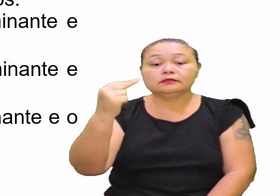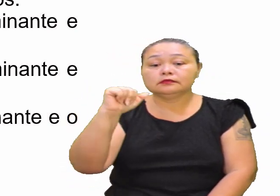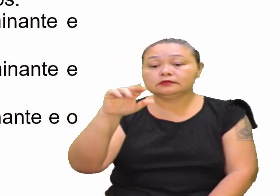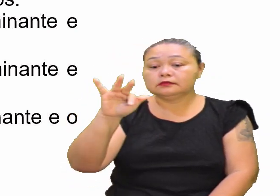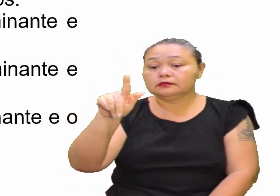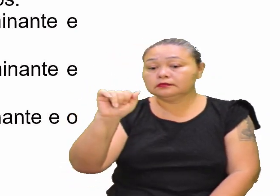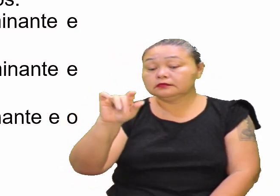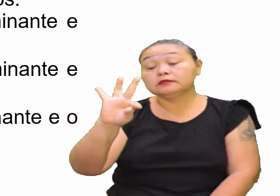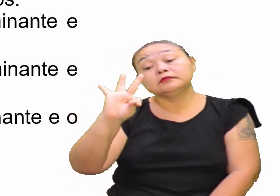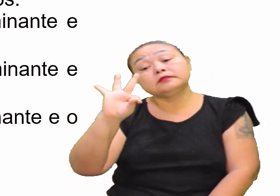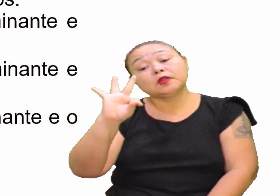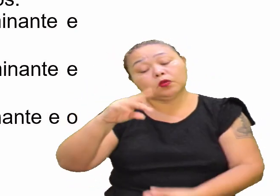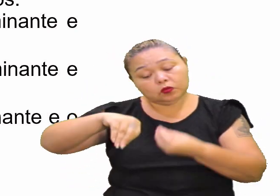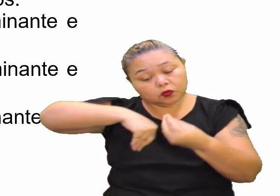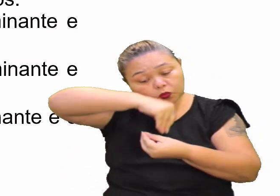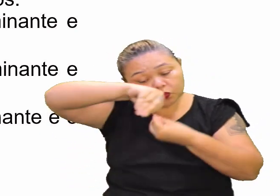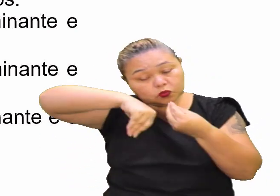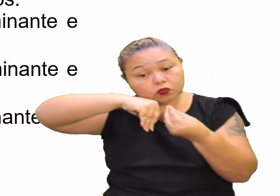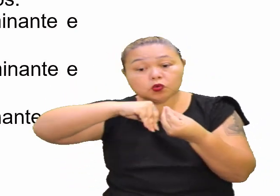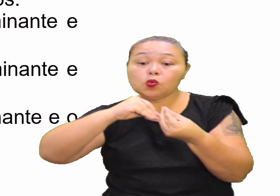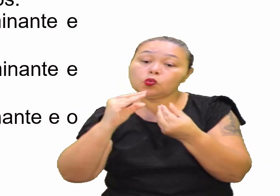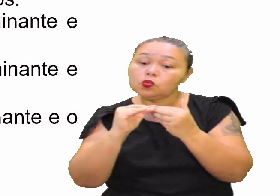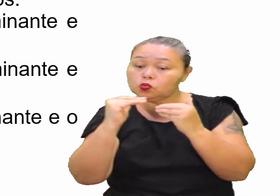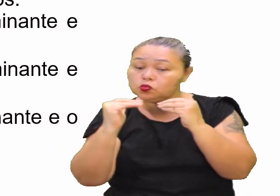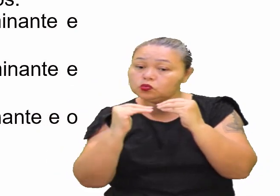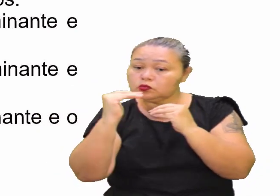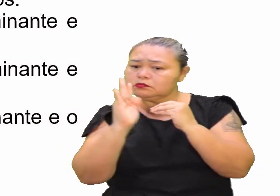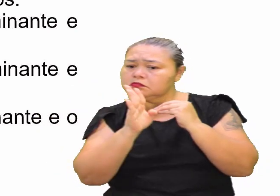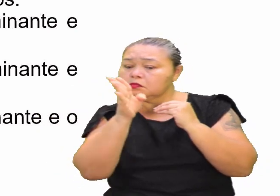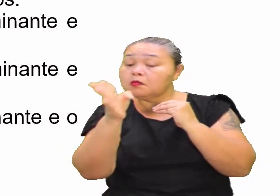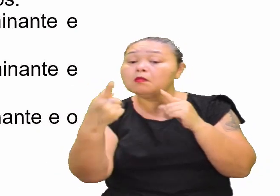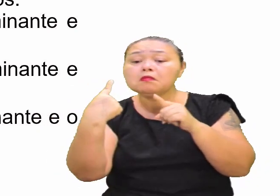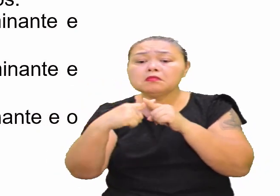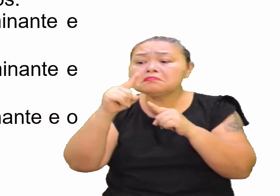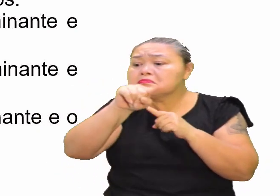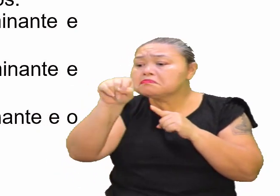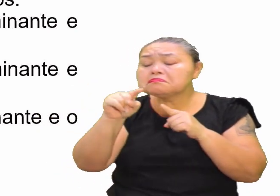recessivo? Gente, certo ou errado?